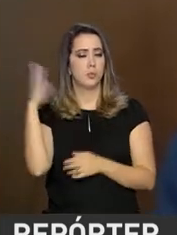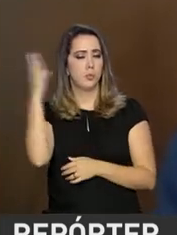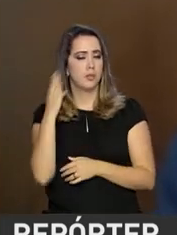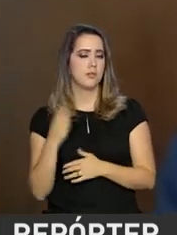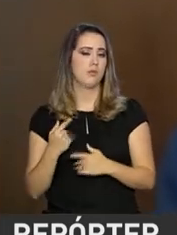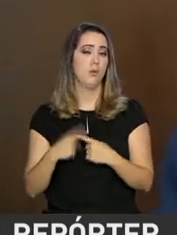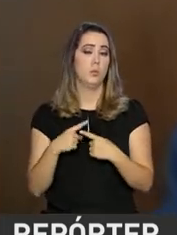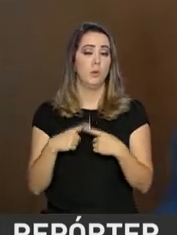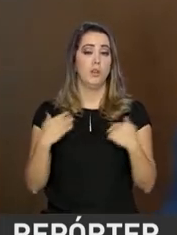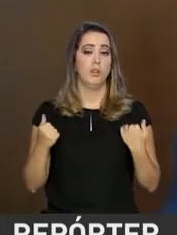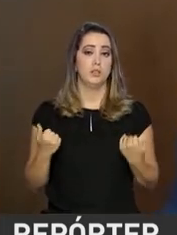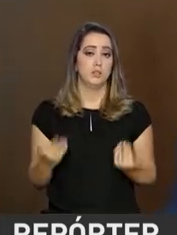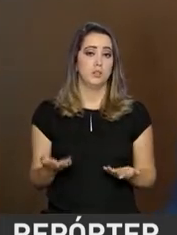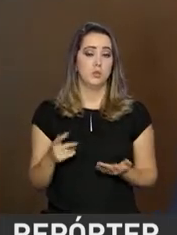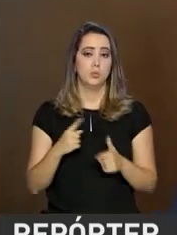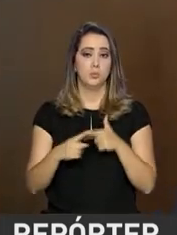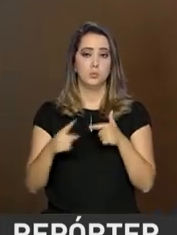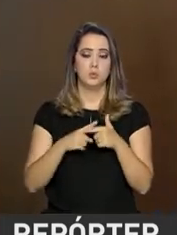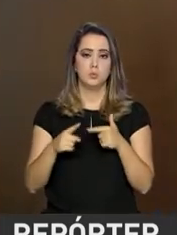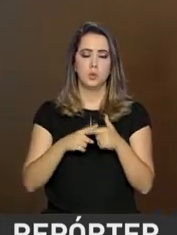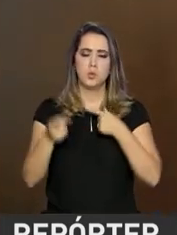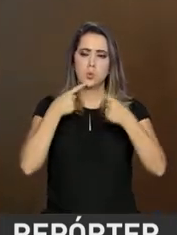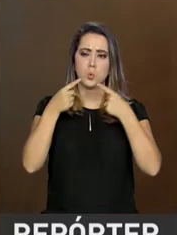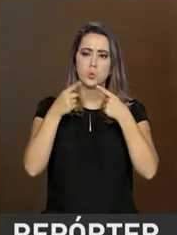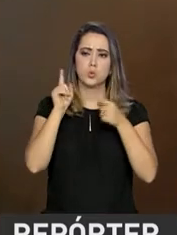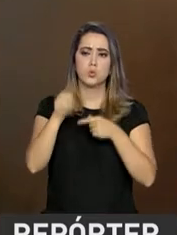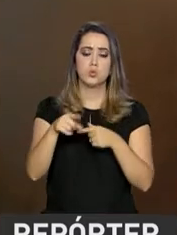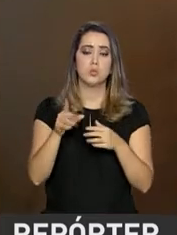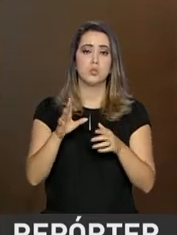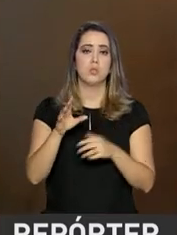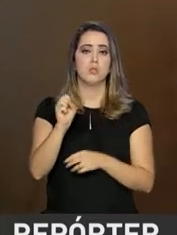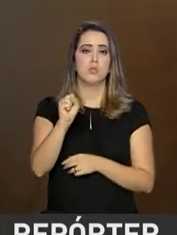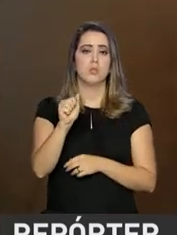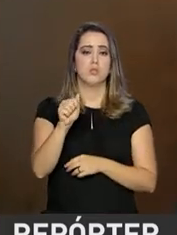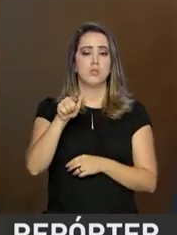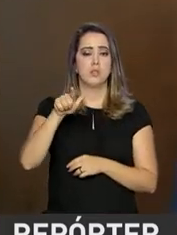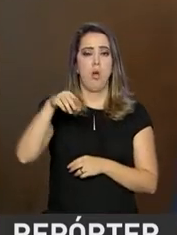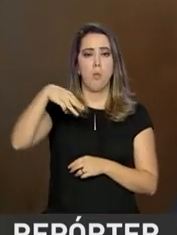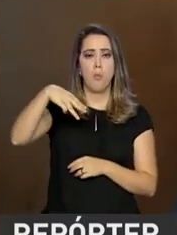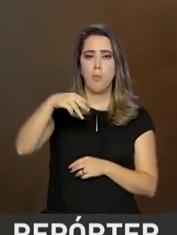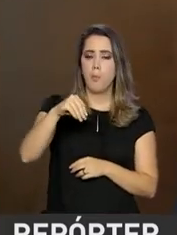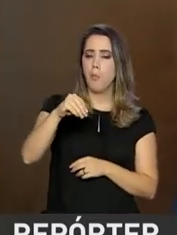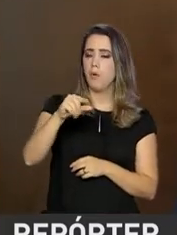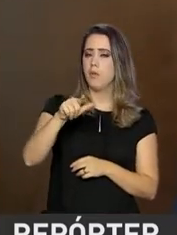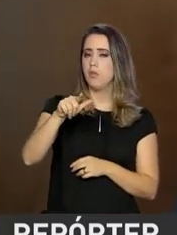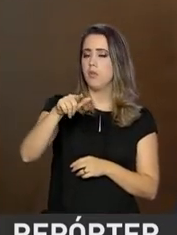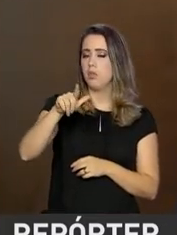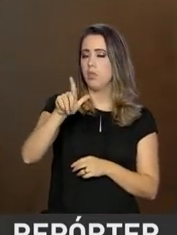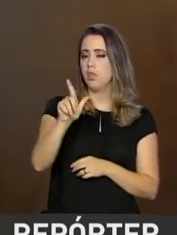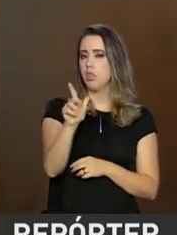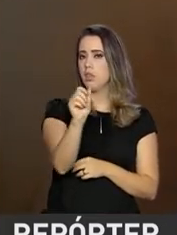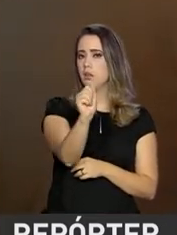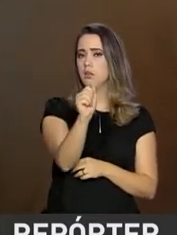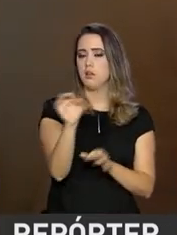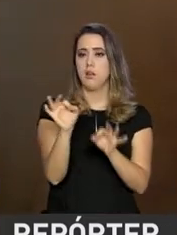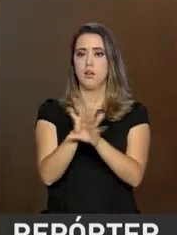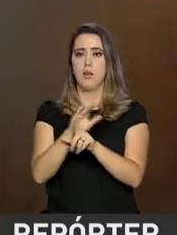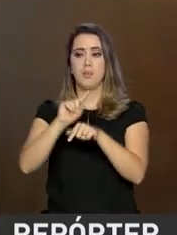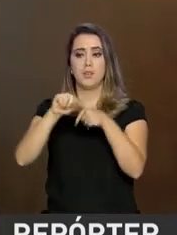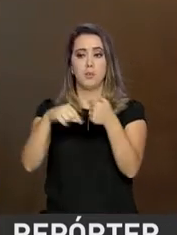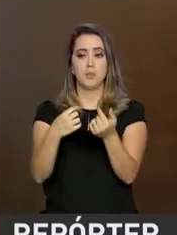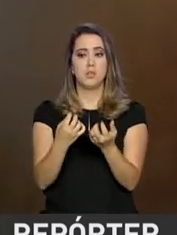Até porque o problema aqui discutido é um problema de salmonela e, como todos nós sabemos, salmonela ela